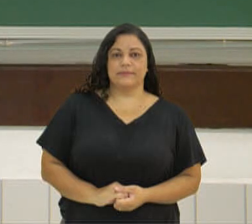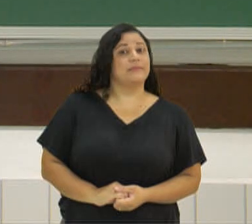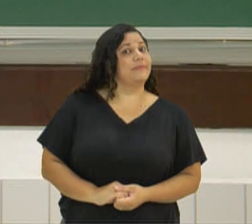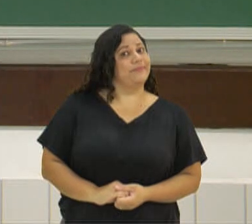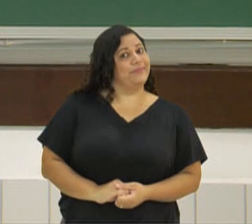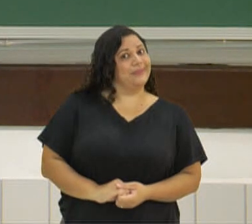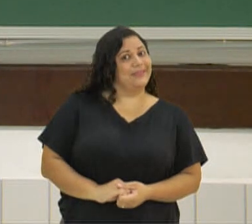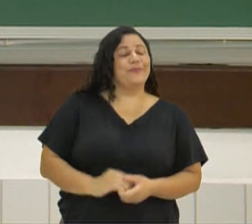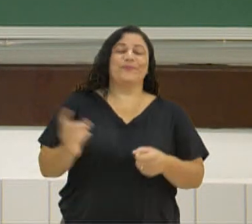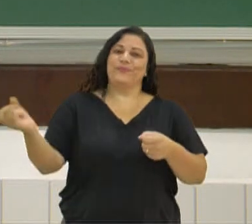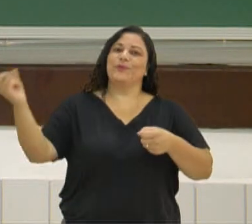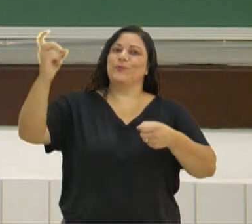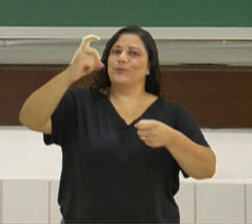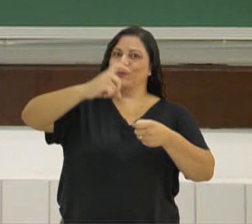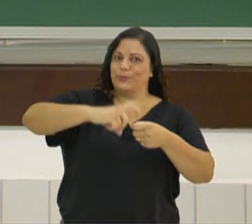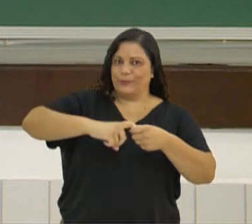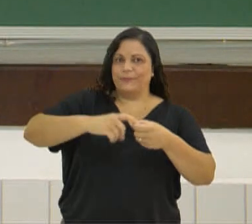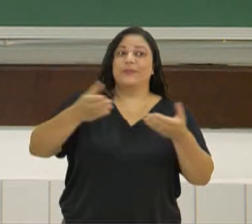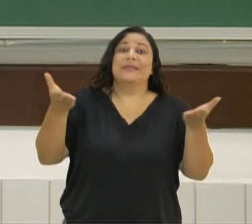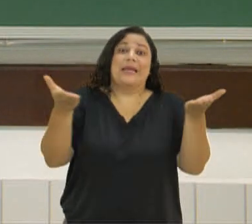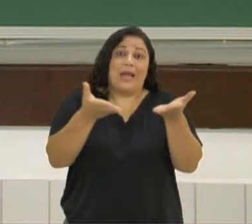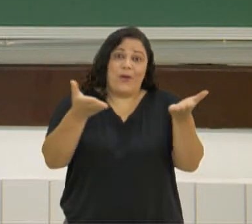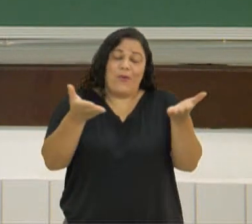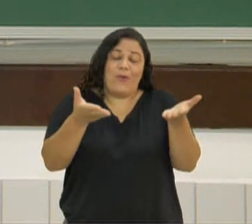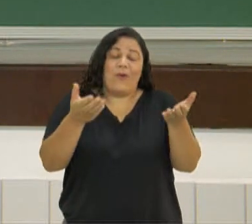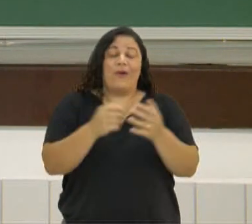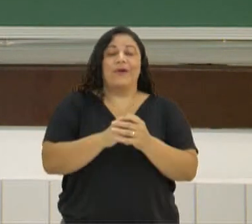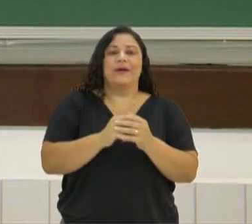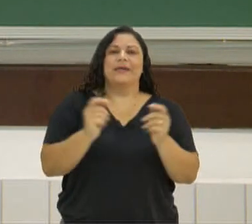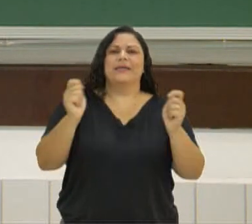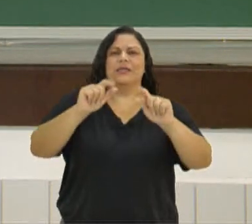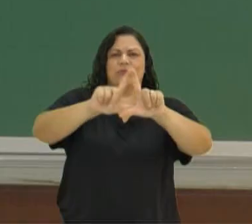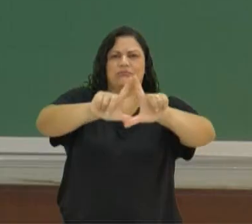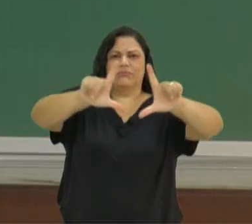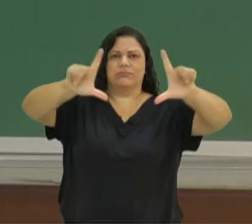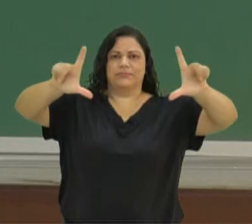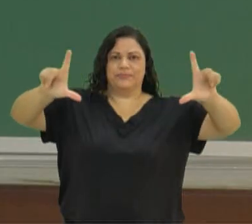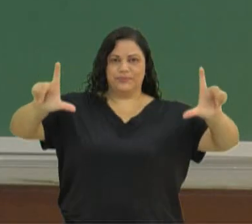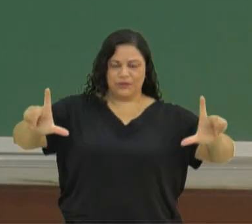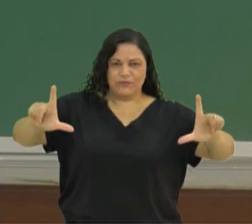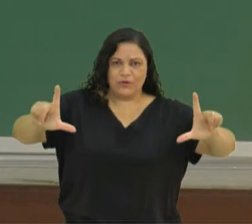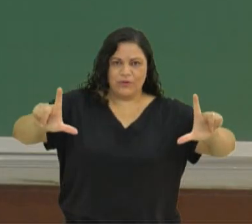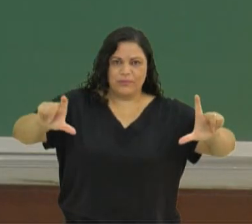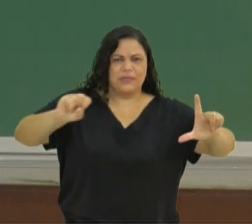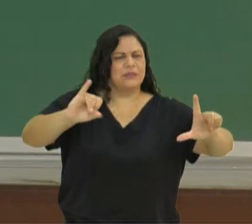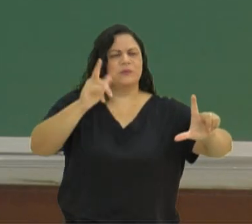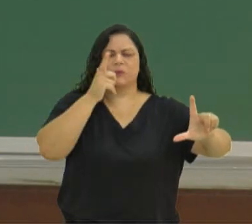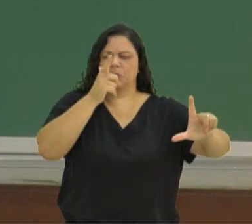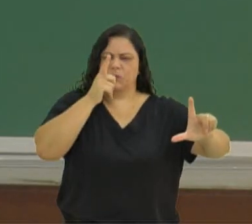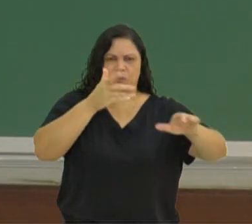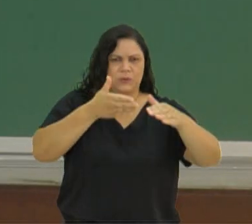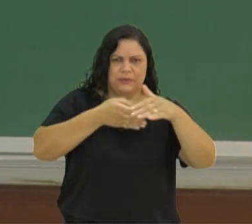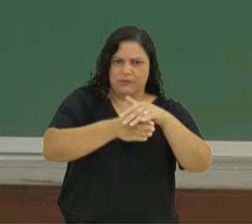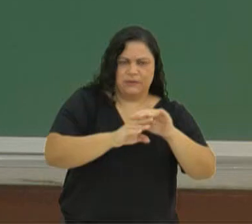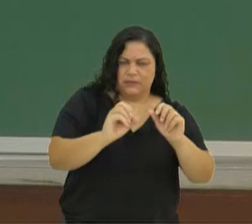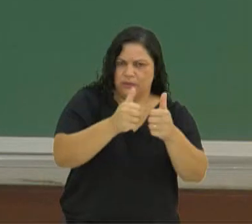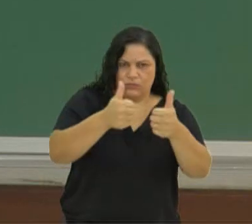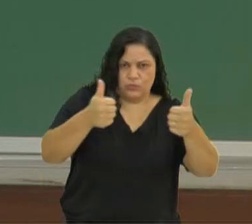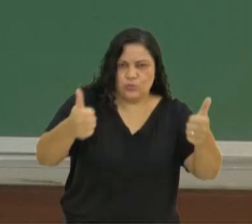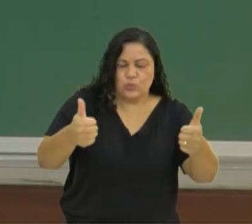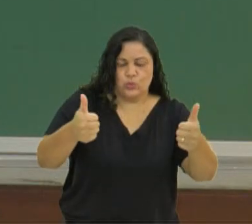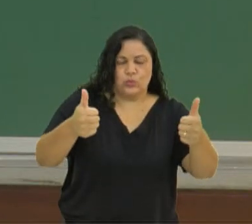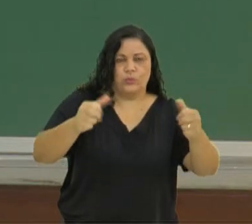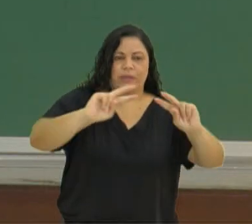Muito bem, estamos de volta e agora já estamos aqui com a plataforma aberta. Se você não conseguiu acessar, não tem problema. No final eu vou deixar o link novamente para